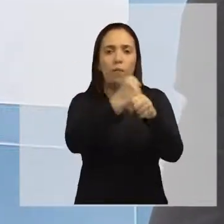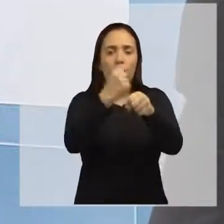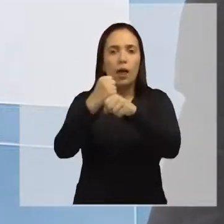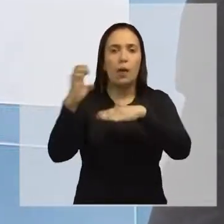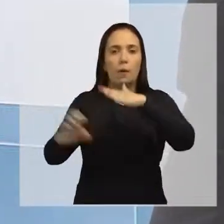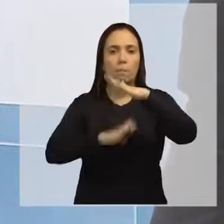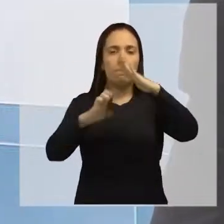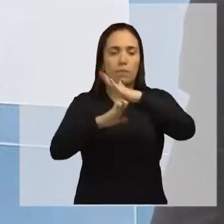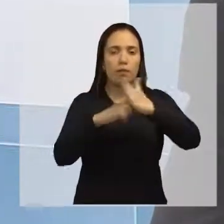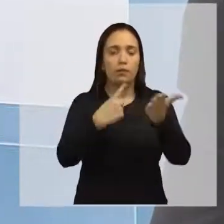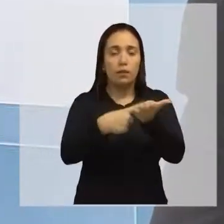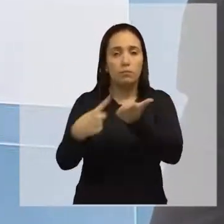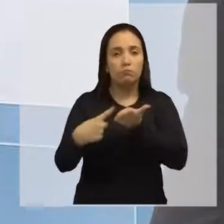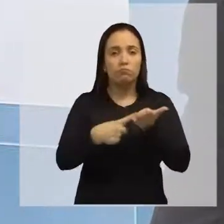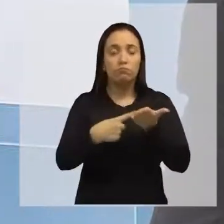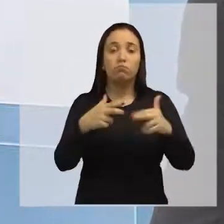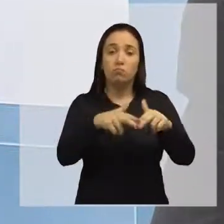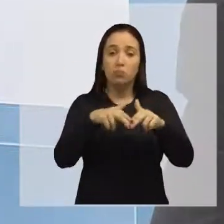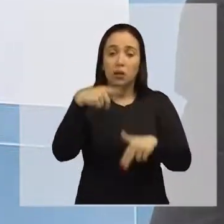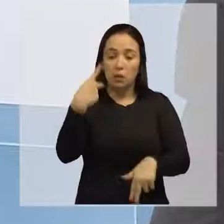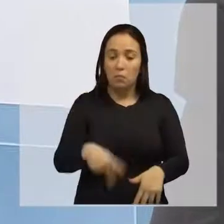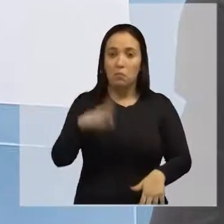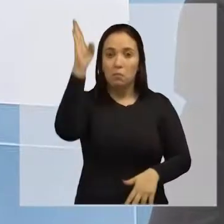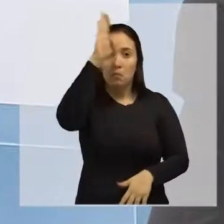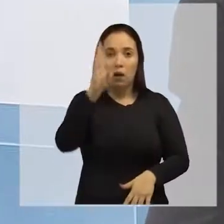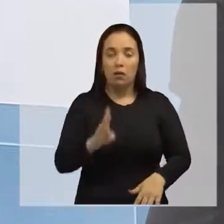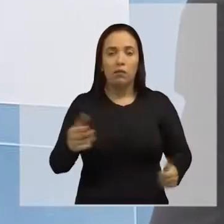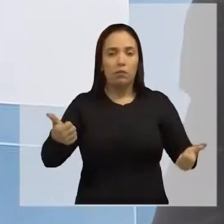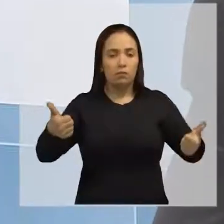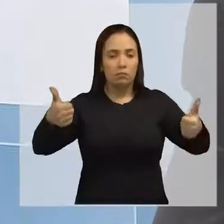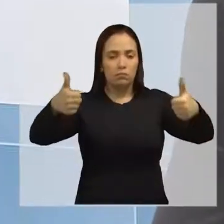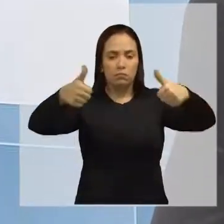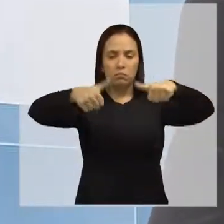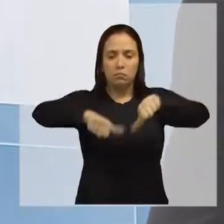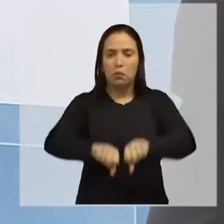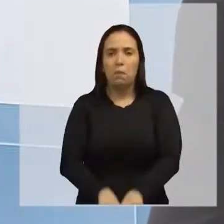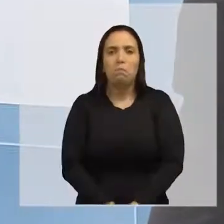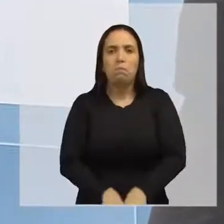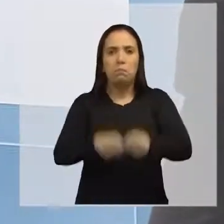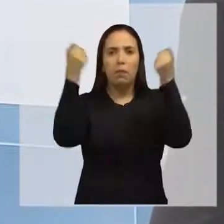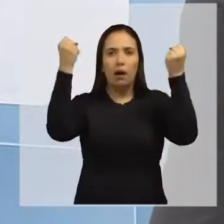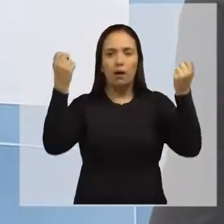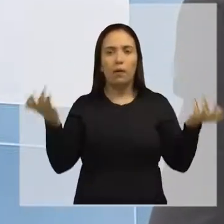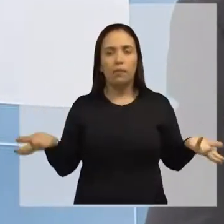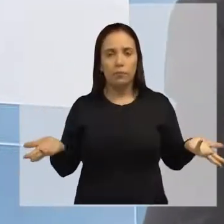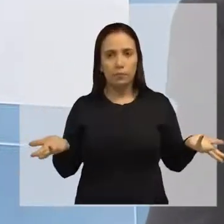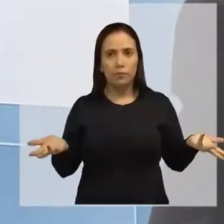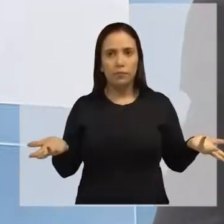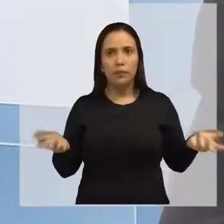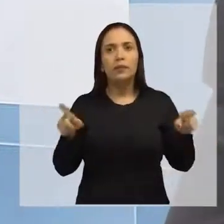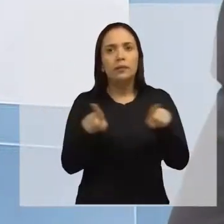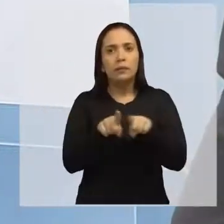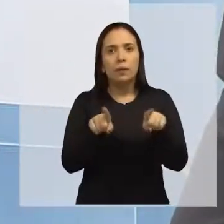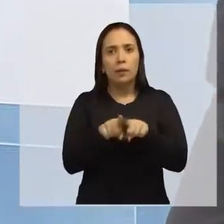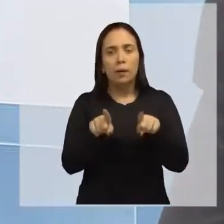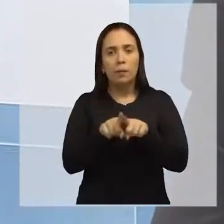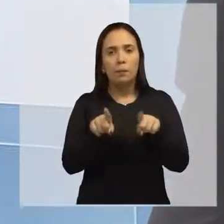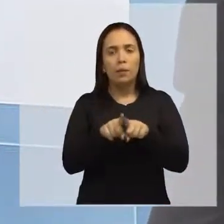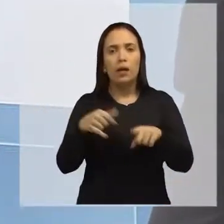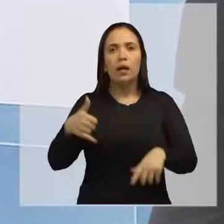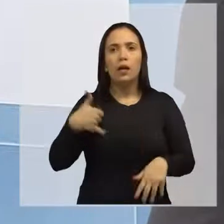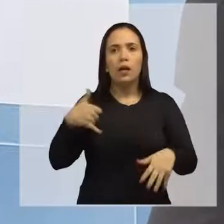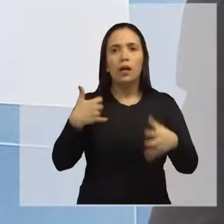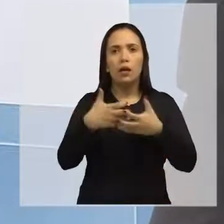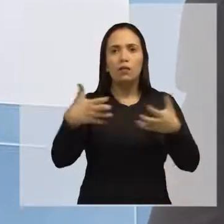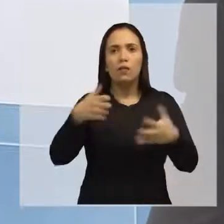loucura. Deixaram o nosso país de cócoras. Destruíram o Estatuto da Criança e Adolescente, destruíram o Estatuto do